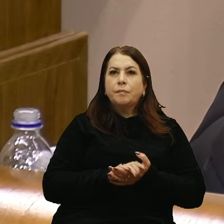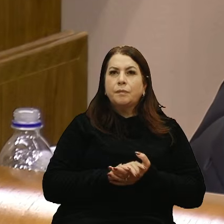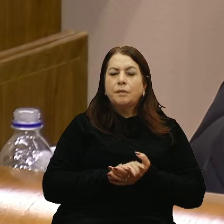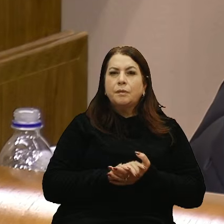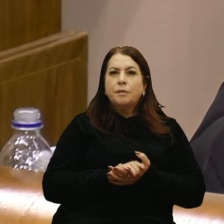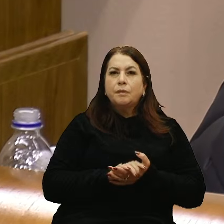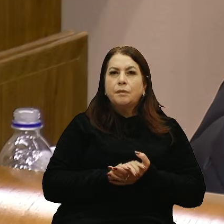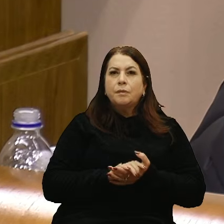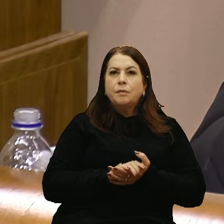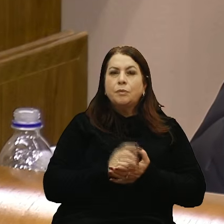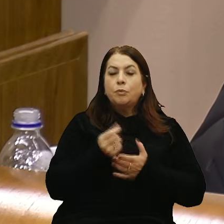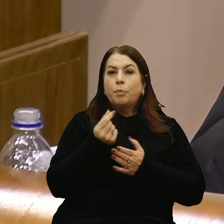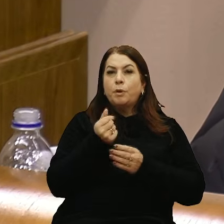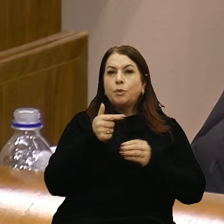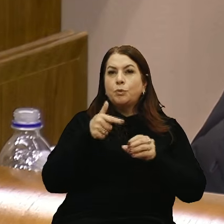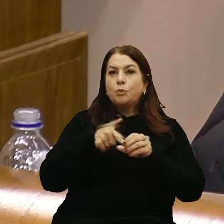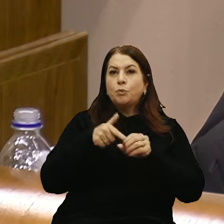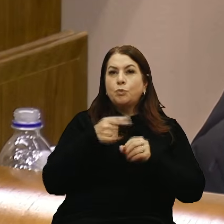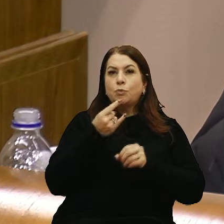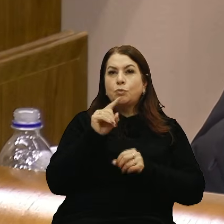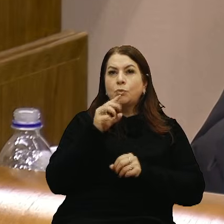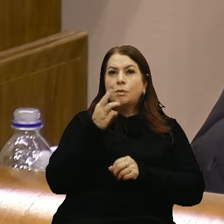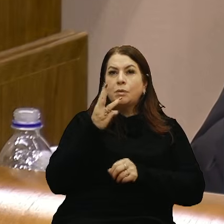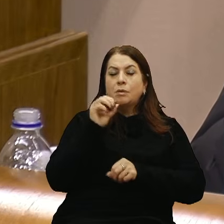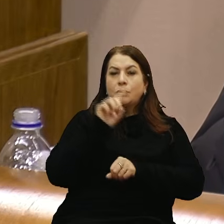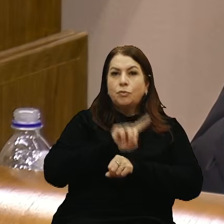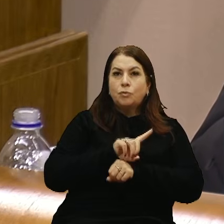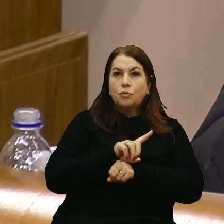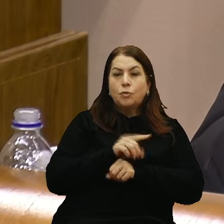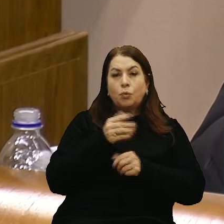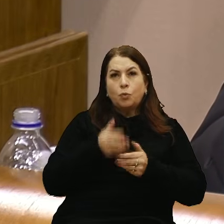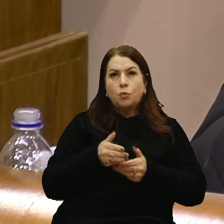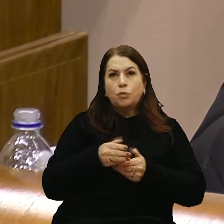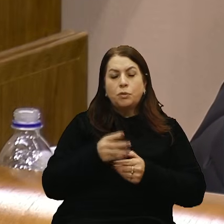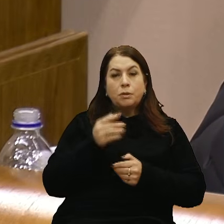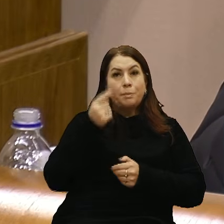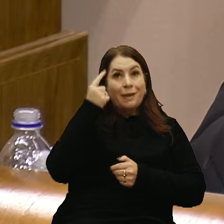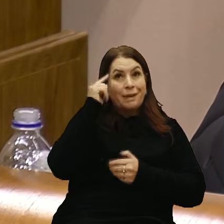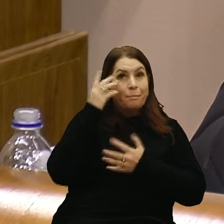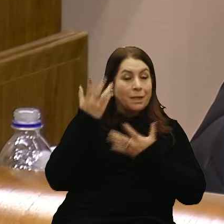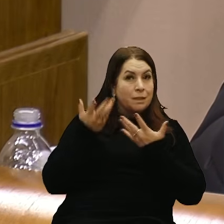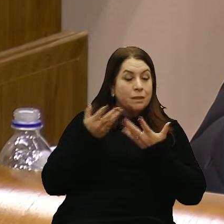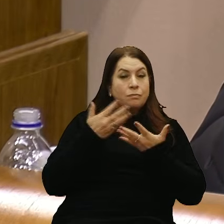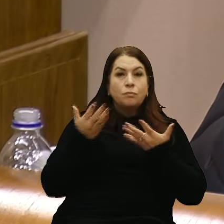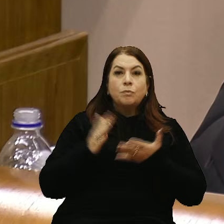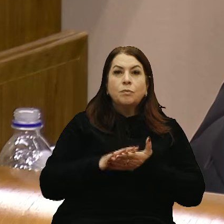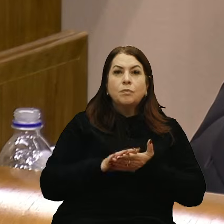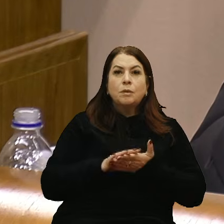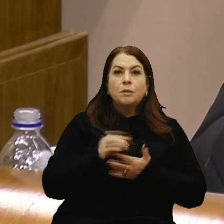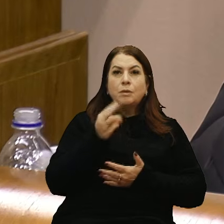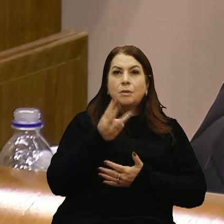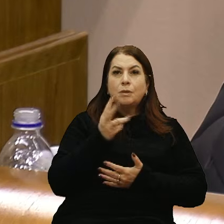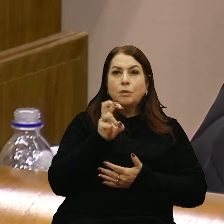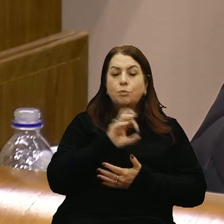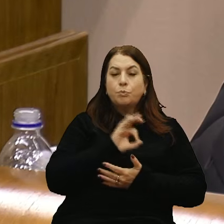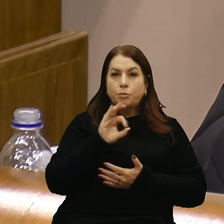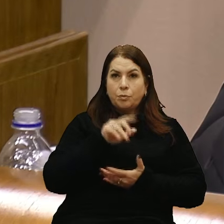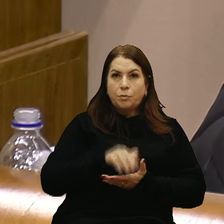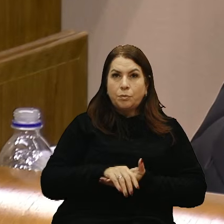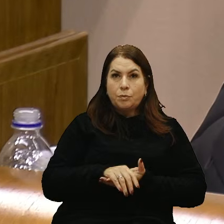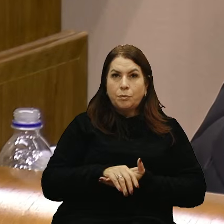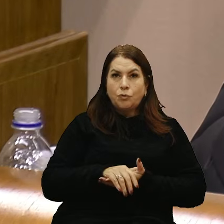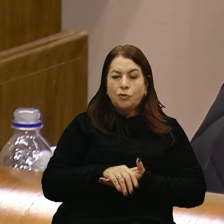do preço do combustível nos últimos 30 dias. Hoje, para vocês terem uma ideia, nós estamos com 35%